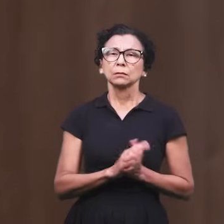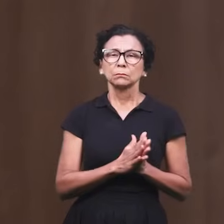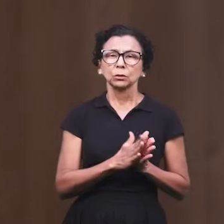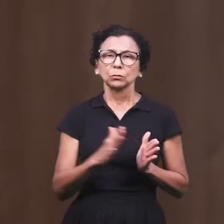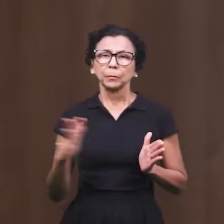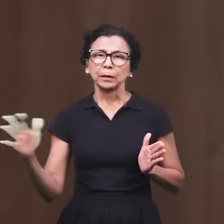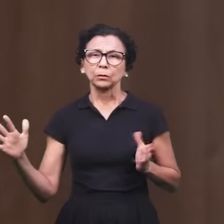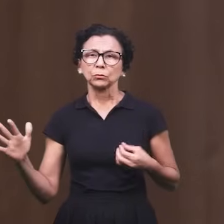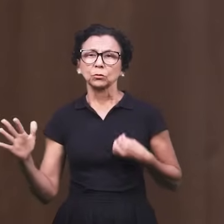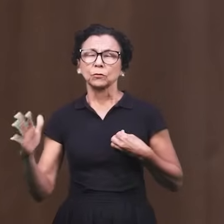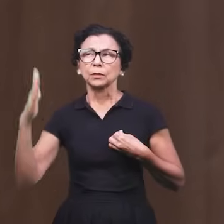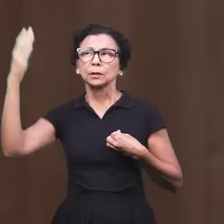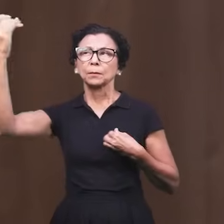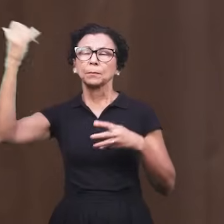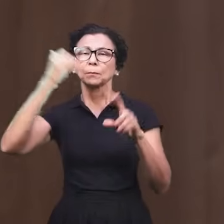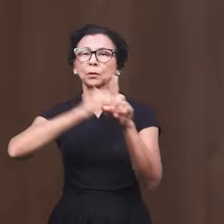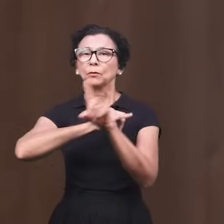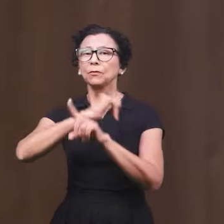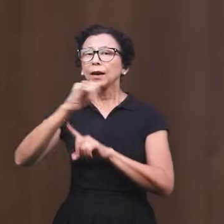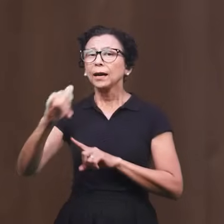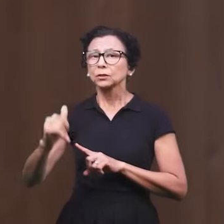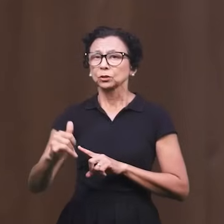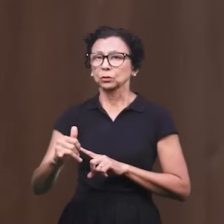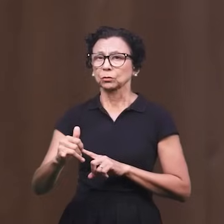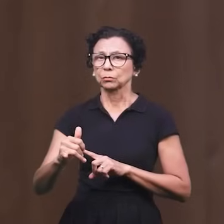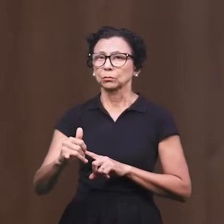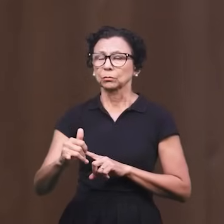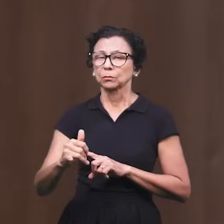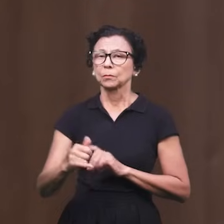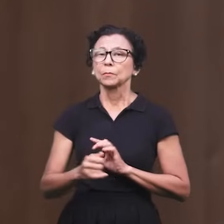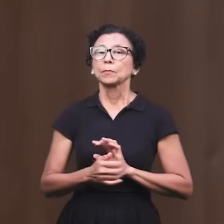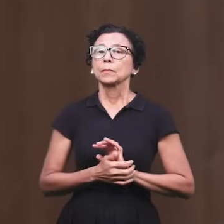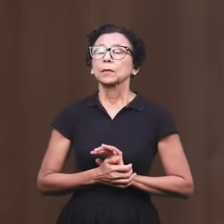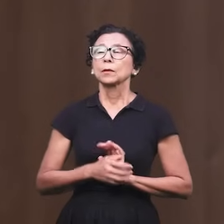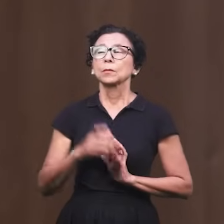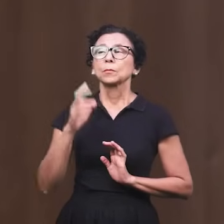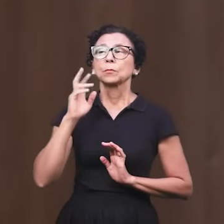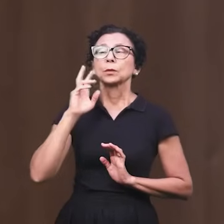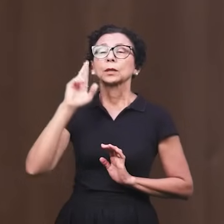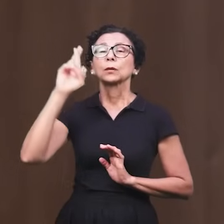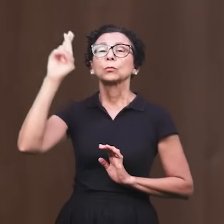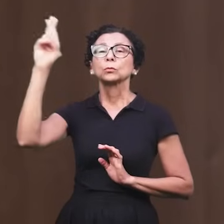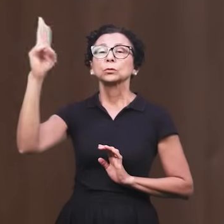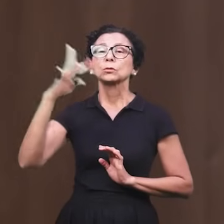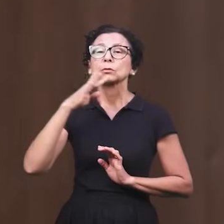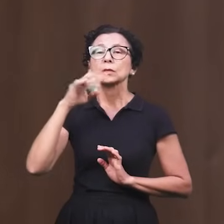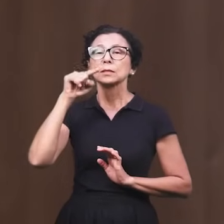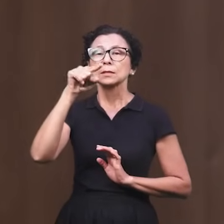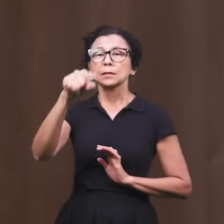me conhecia. Está falando de profecia. Ele diz assim, todas as coisas estavam escritas no teu livro.